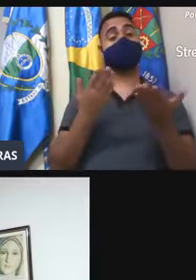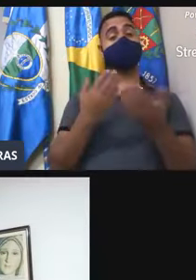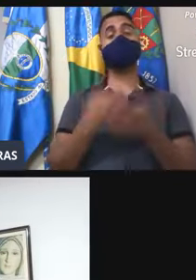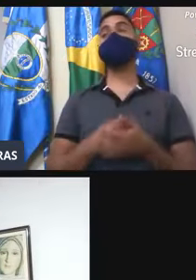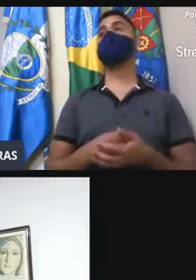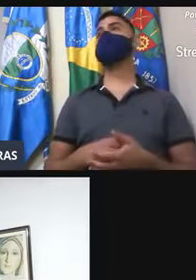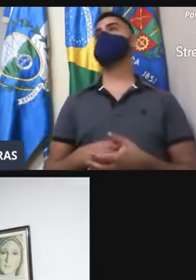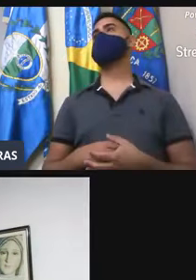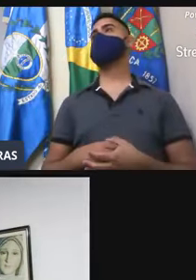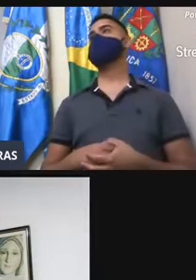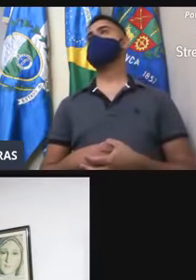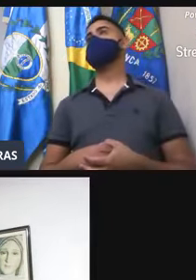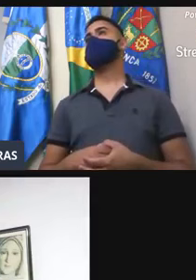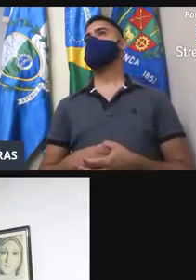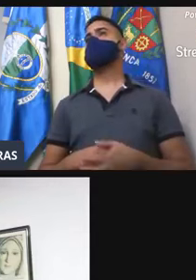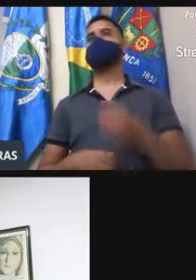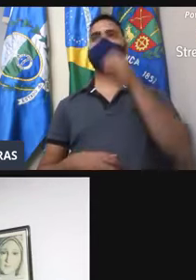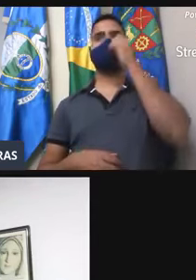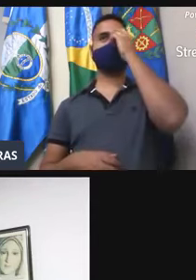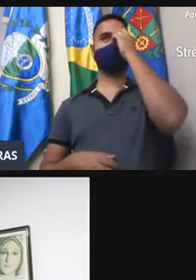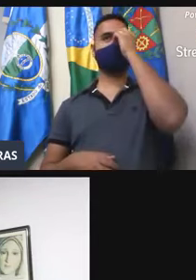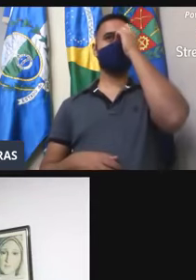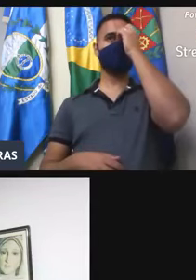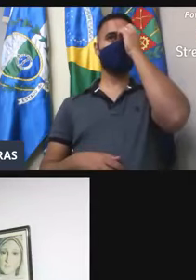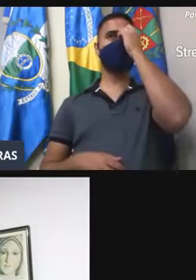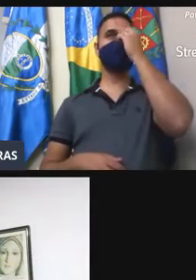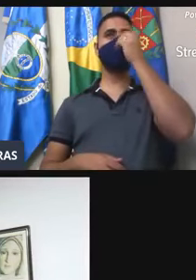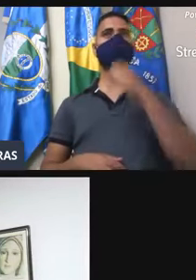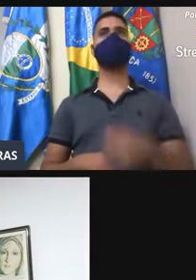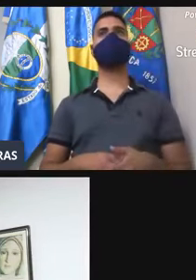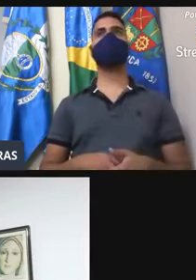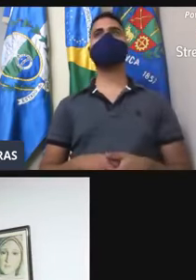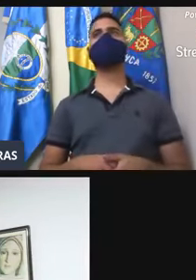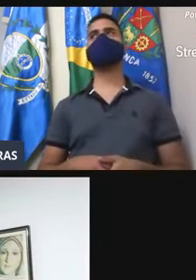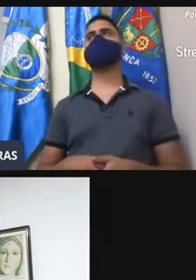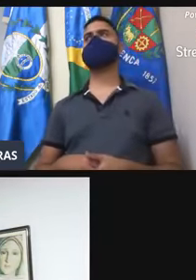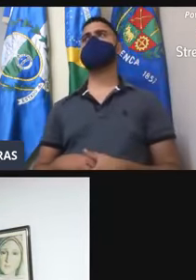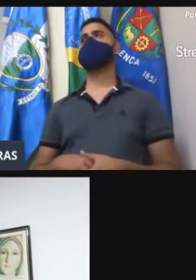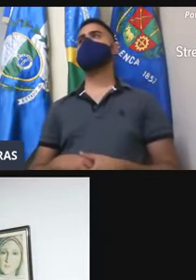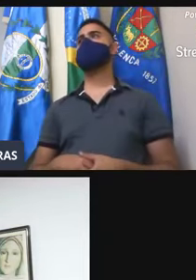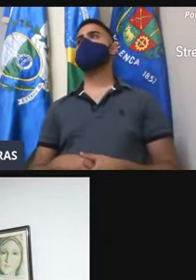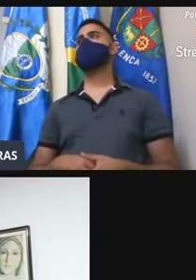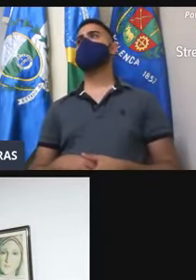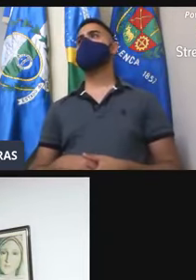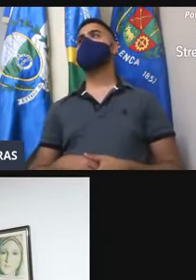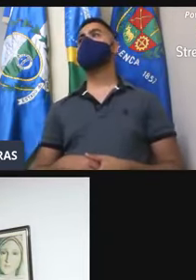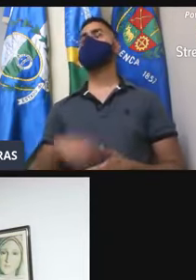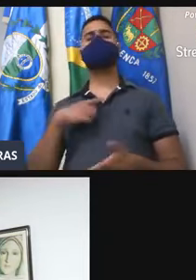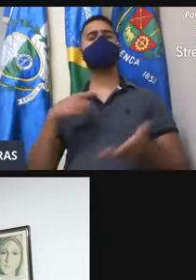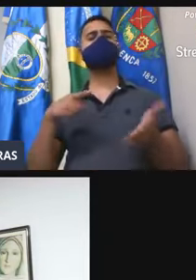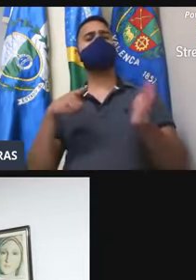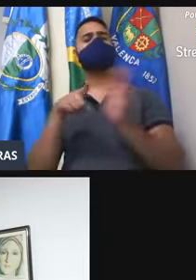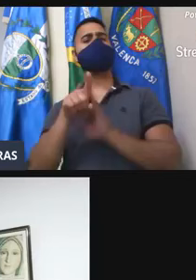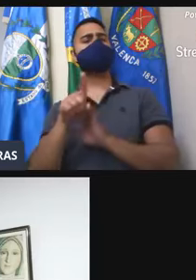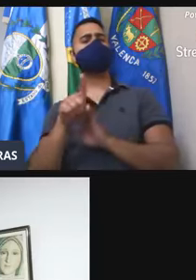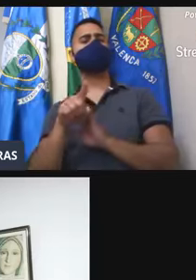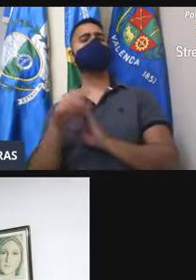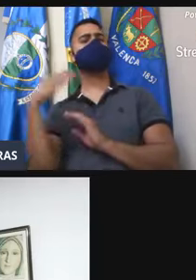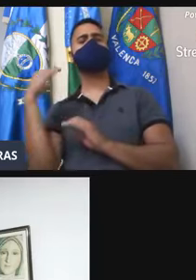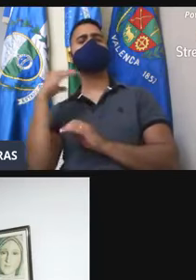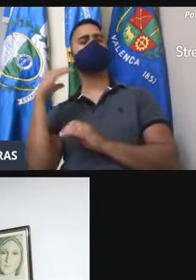Excelência. Prazer. Companheiras da secretaria, um prazer estar com vocês. Secretária, minha pergunta é uma só e muito